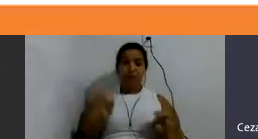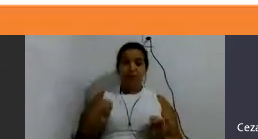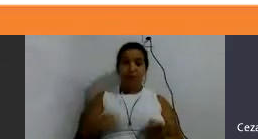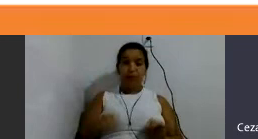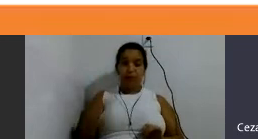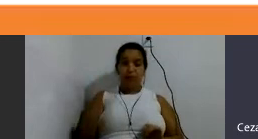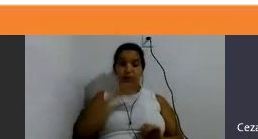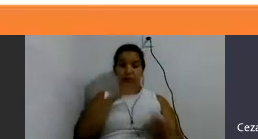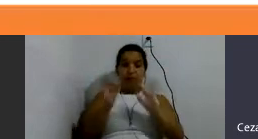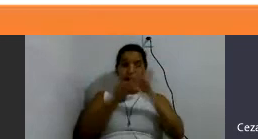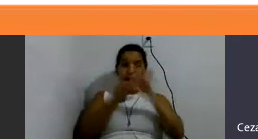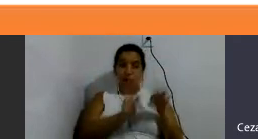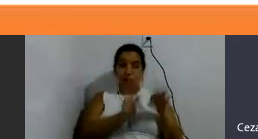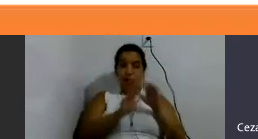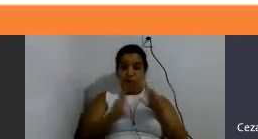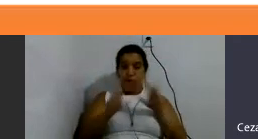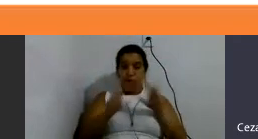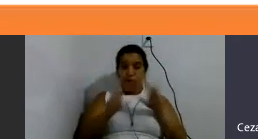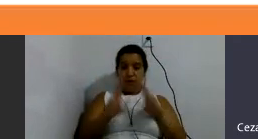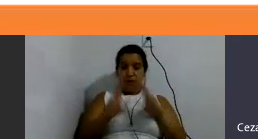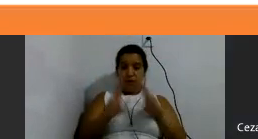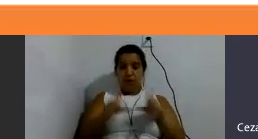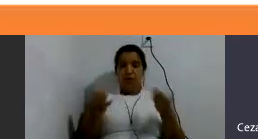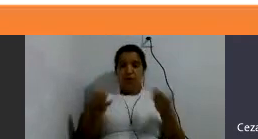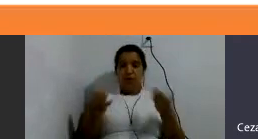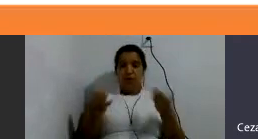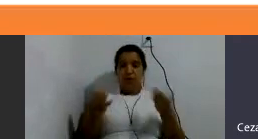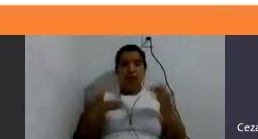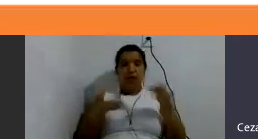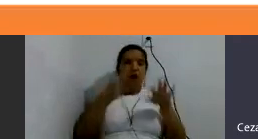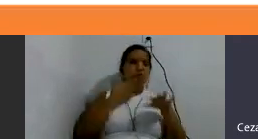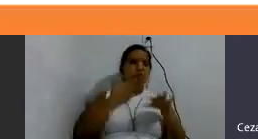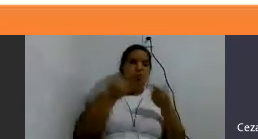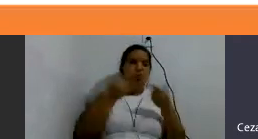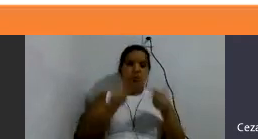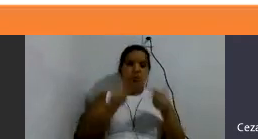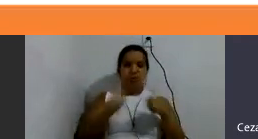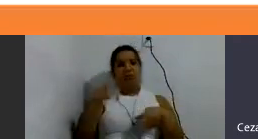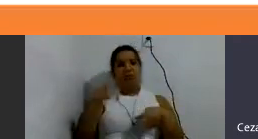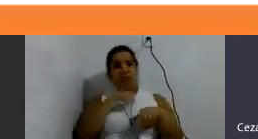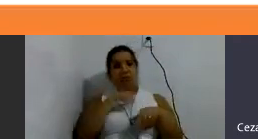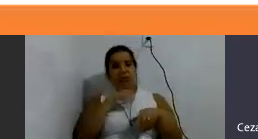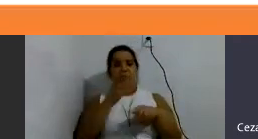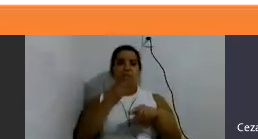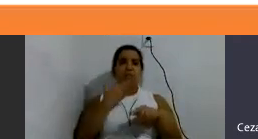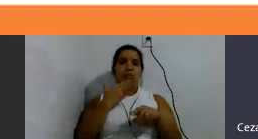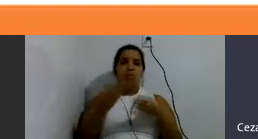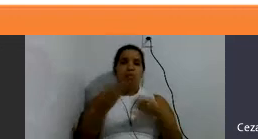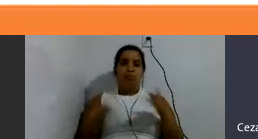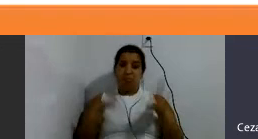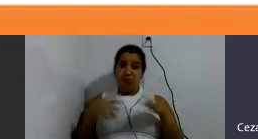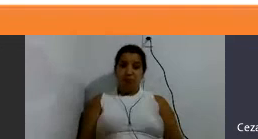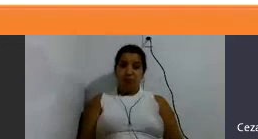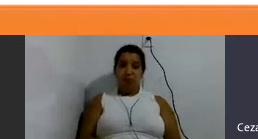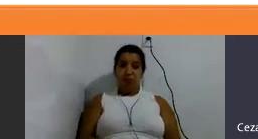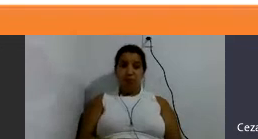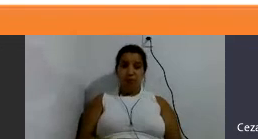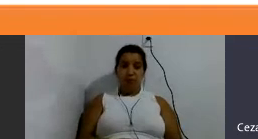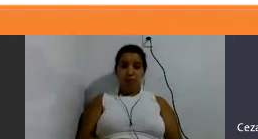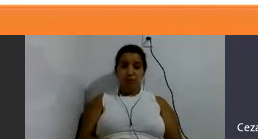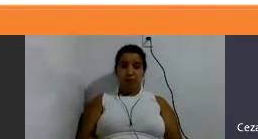uma morfologia diferente. Então, uns a gente não vê pigmento malárico, outros a gente já vê pigmento malárico. E por aí vai.